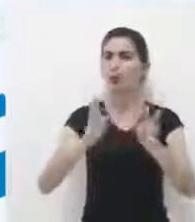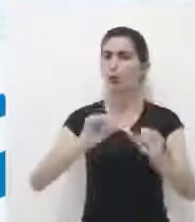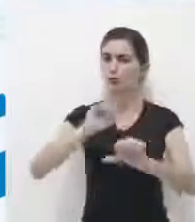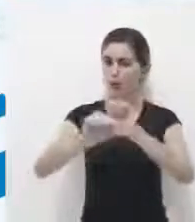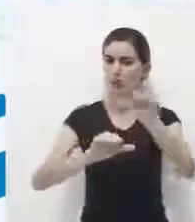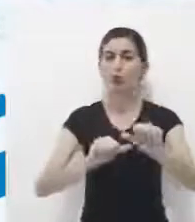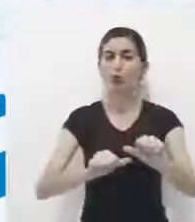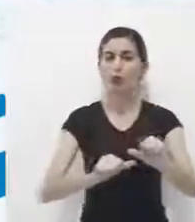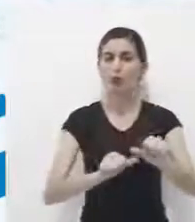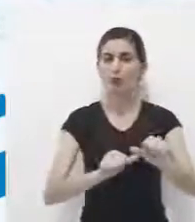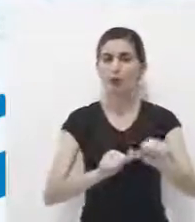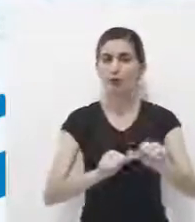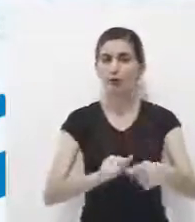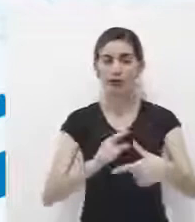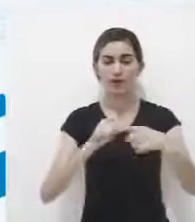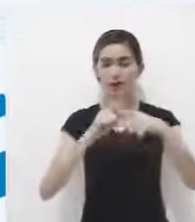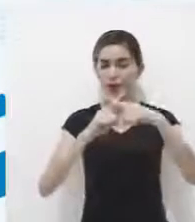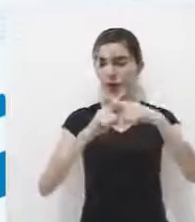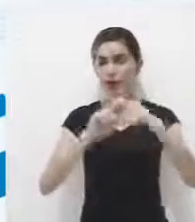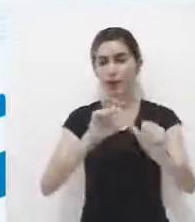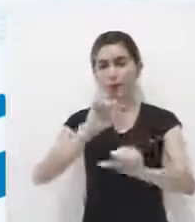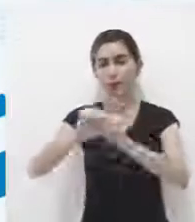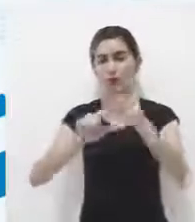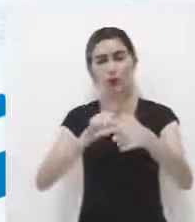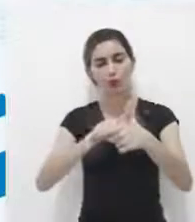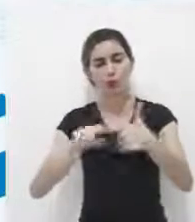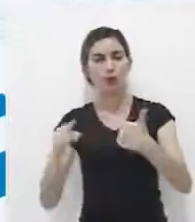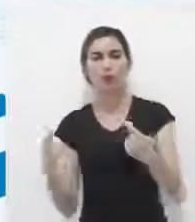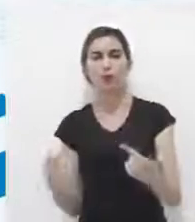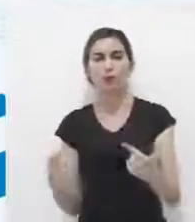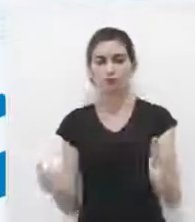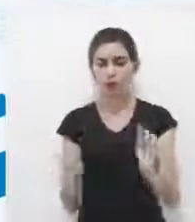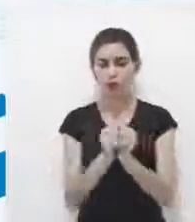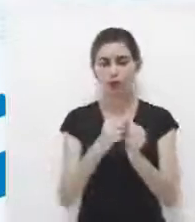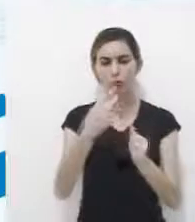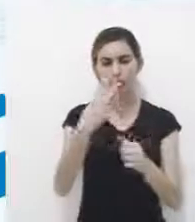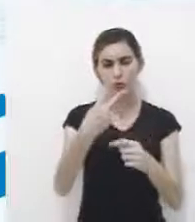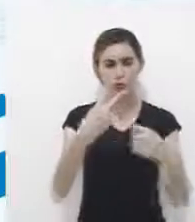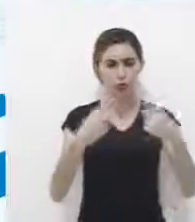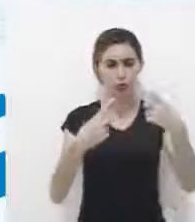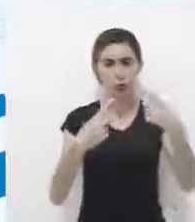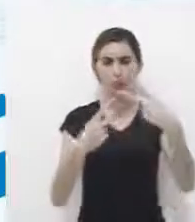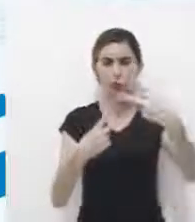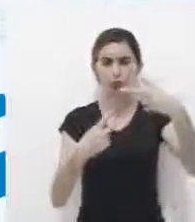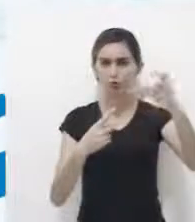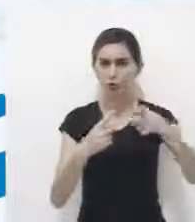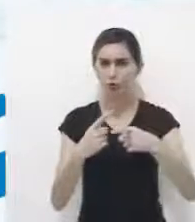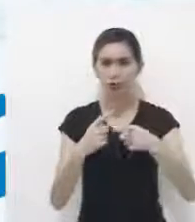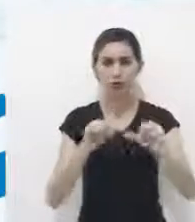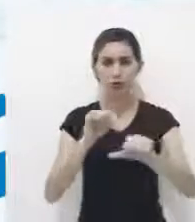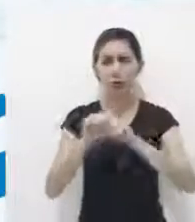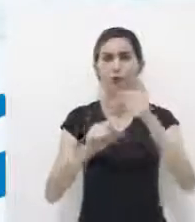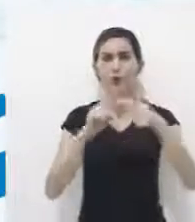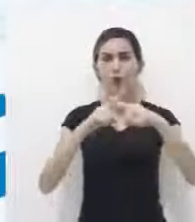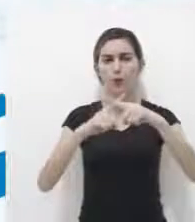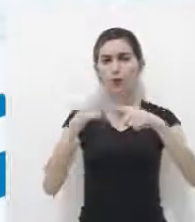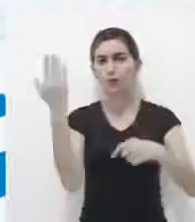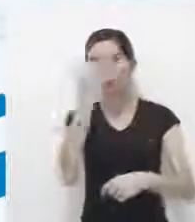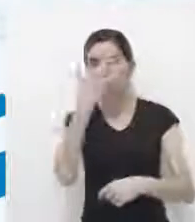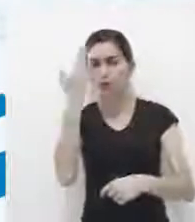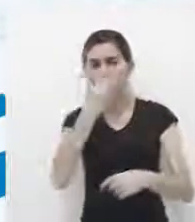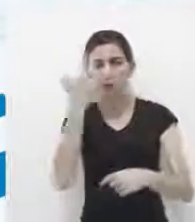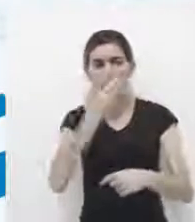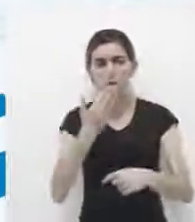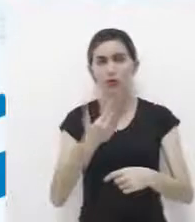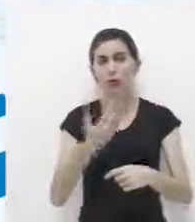sinal. Já mudou. Ele era vezes. Olha, o 2 junto com o x no meio aí tem uma